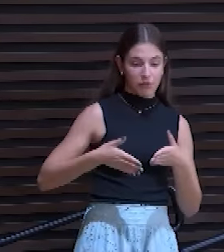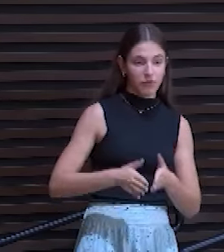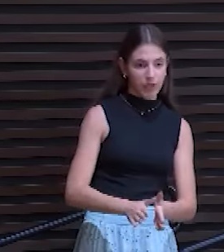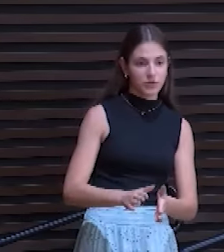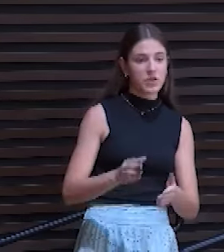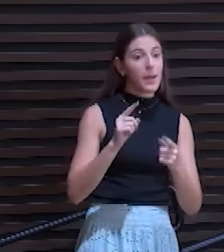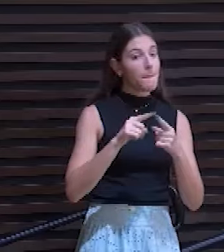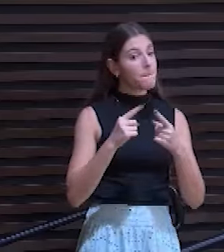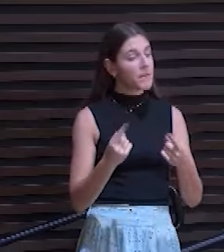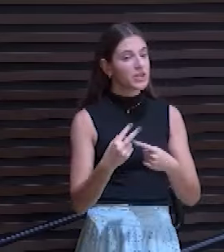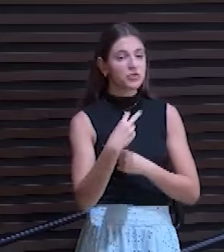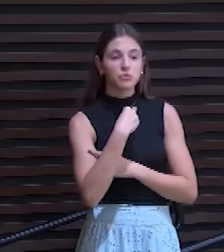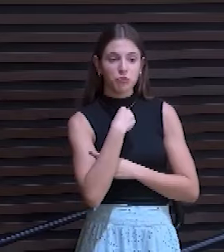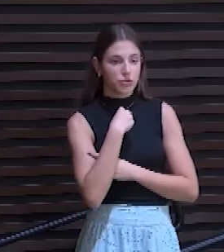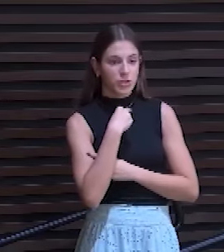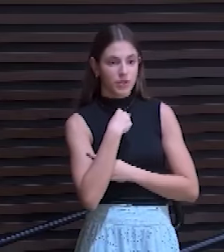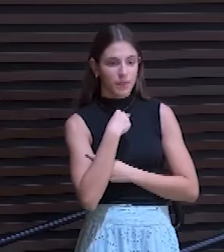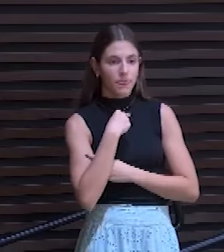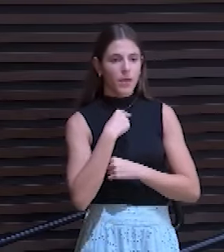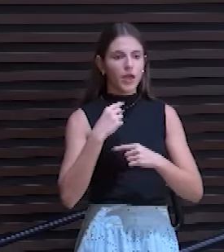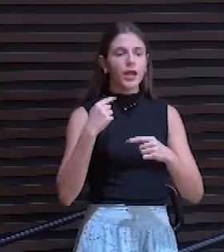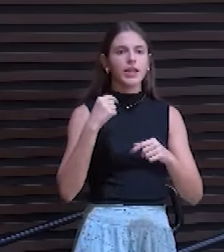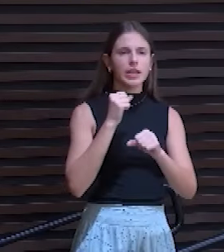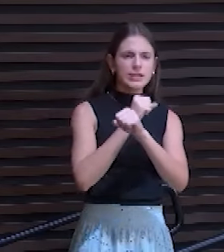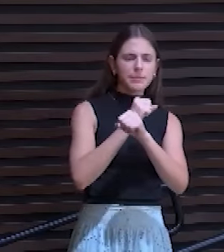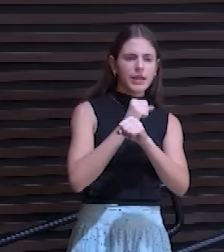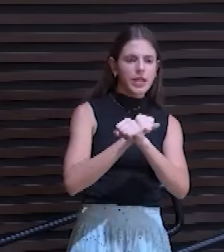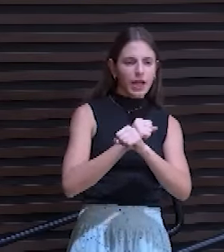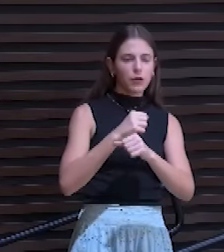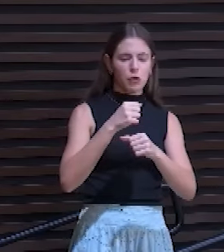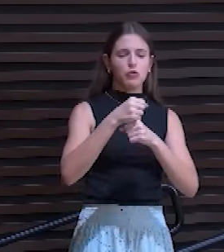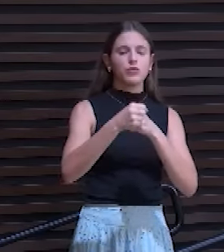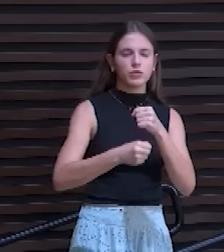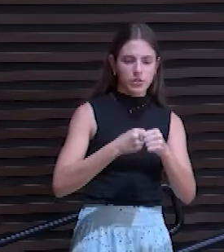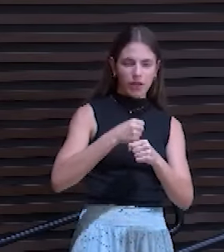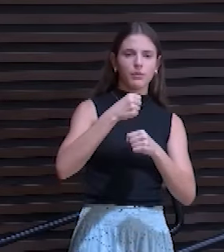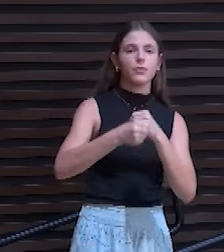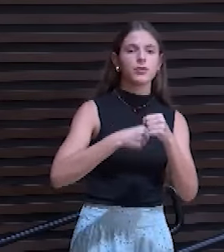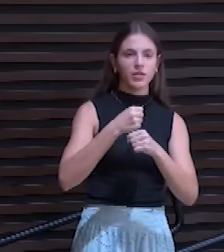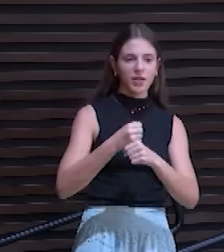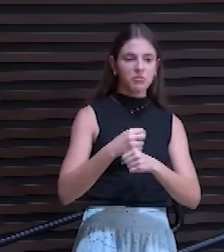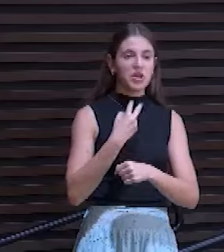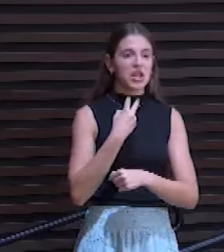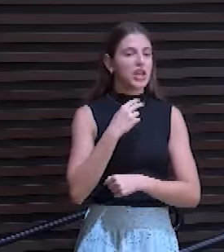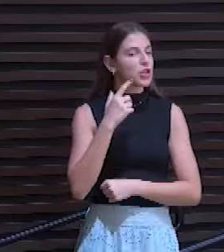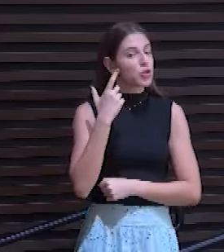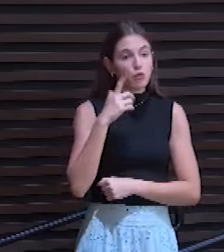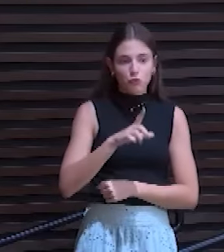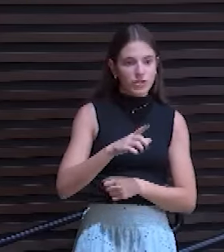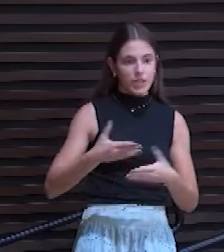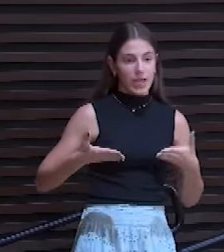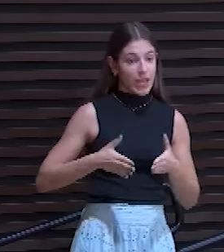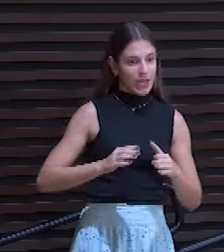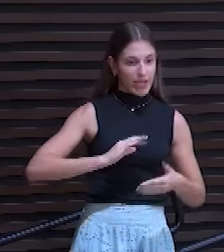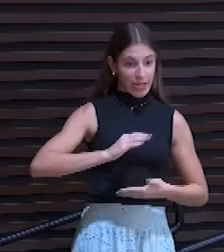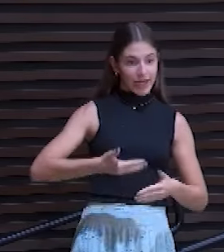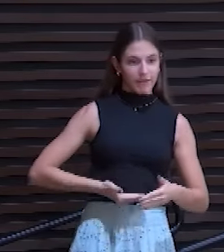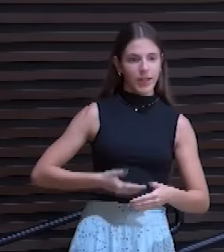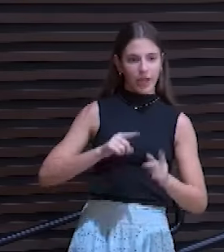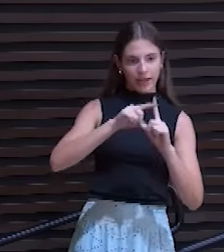Deus, aquela jovem esposa engravidou. Imagine a festa, imagine a alegria na família, na igreja,